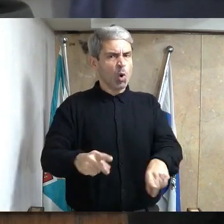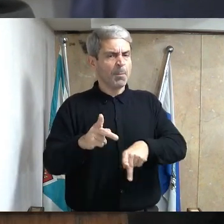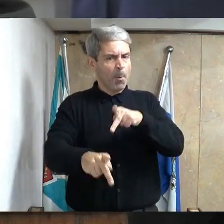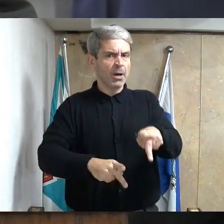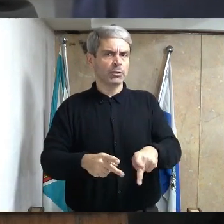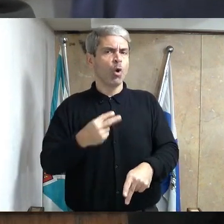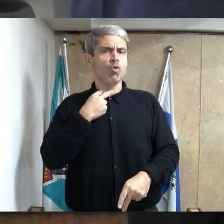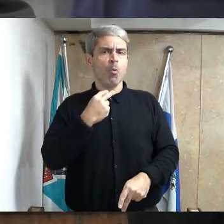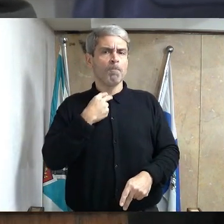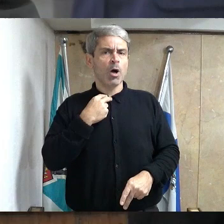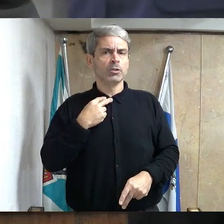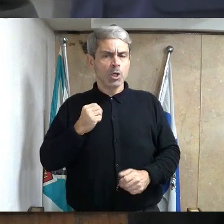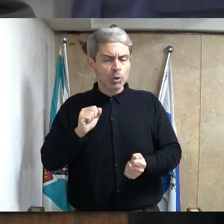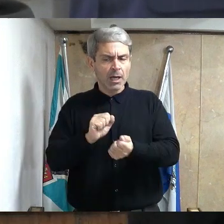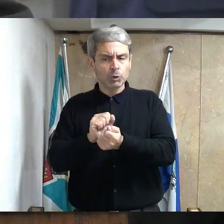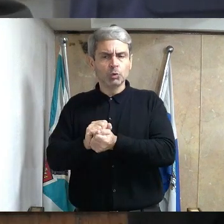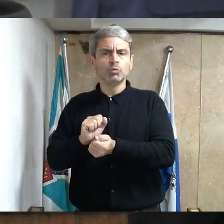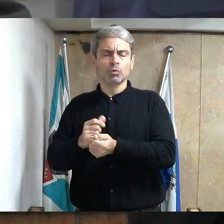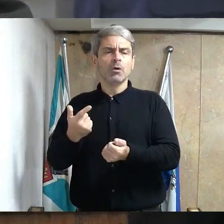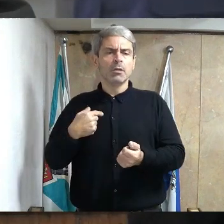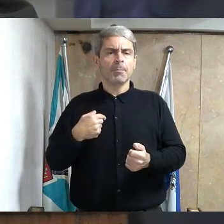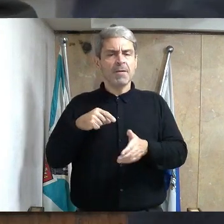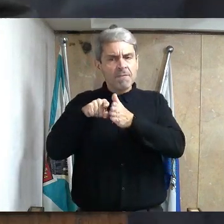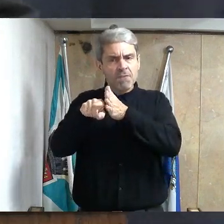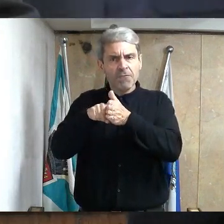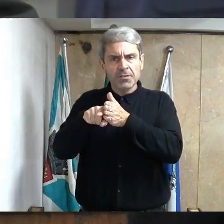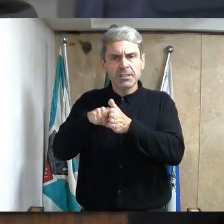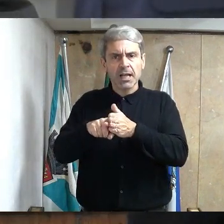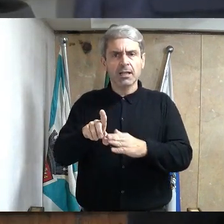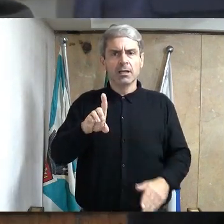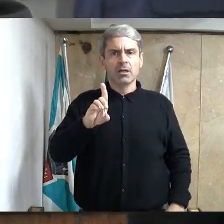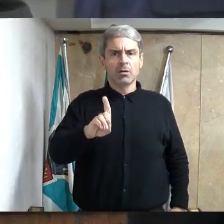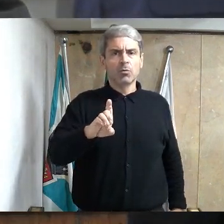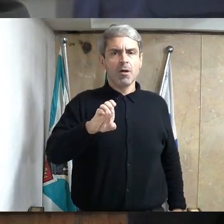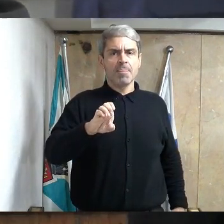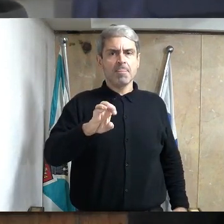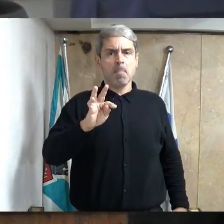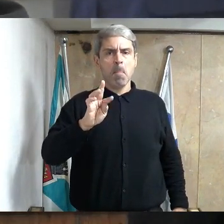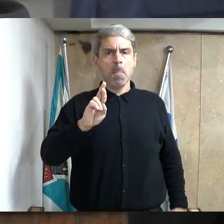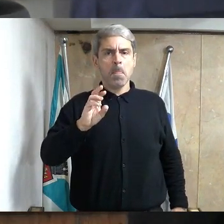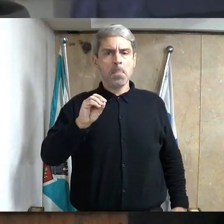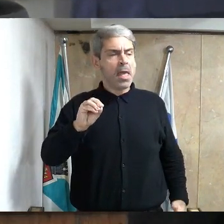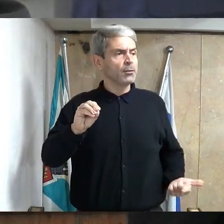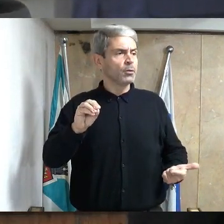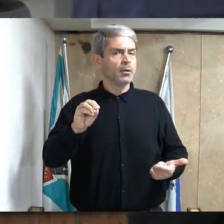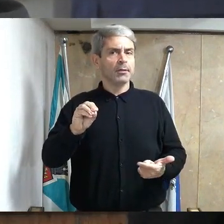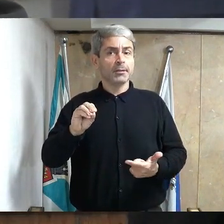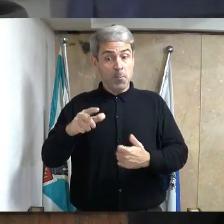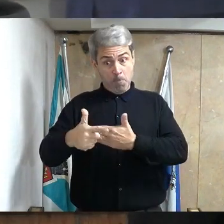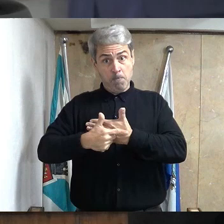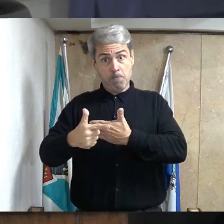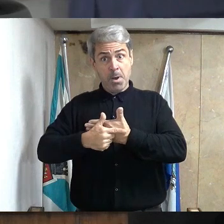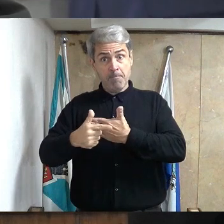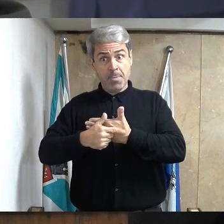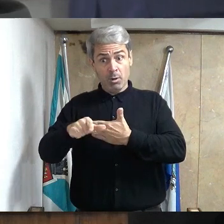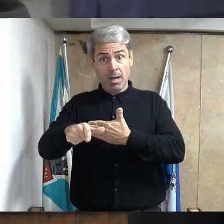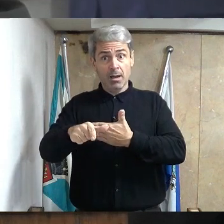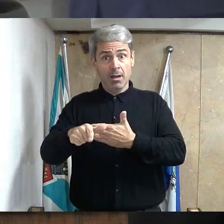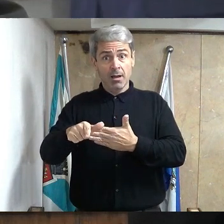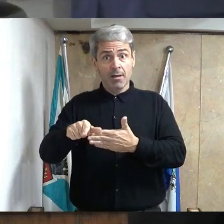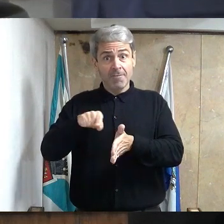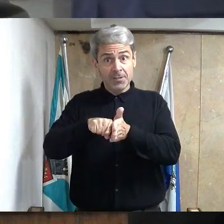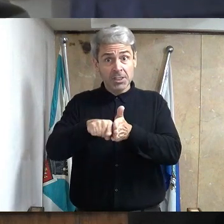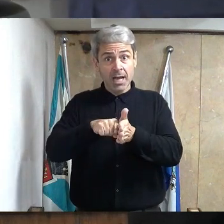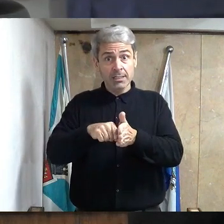só lá, como nós temos que fiscalizar também o Detro, que tem que fazer o papel dele, fiscalizar os ônibus. E